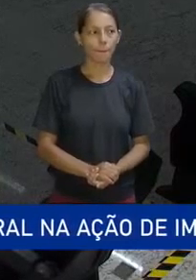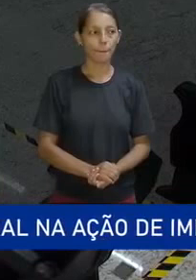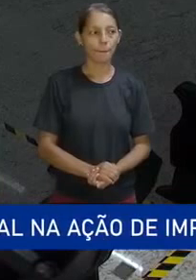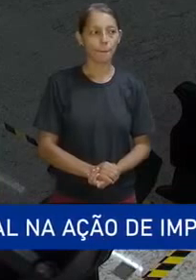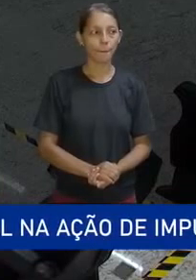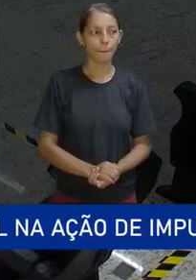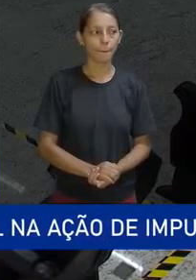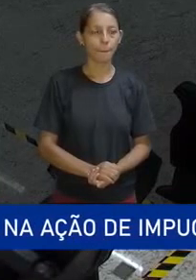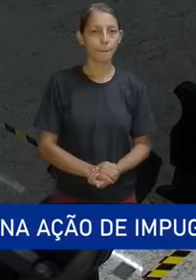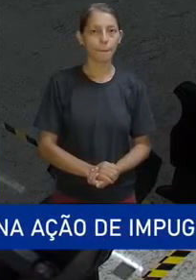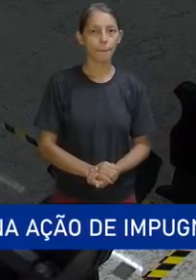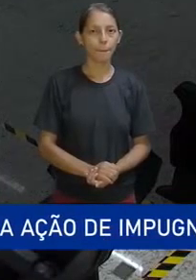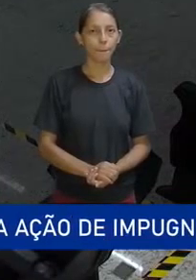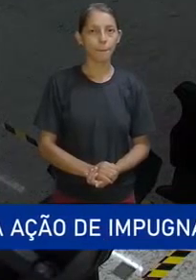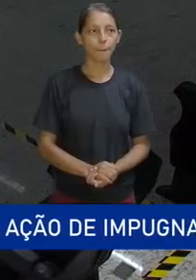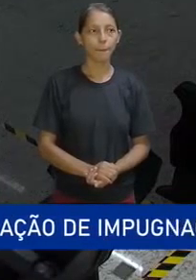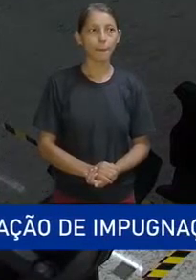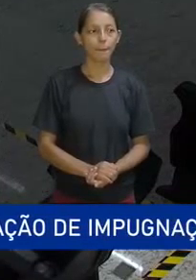Oi, alô.